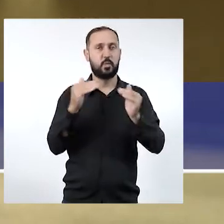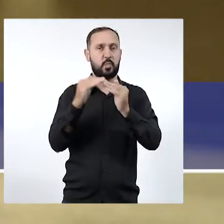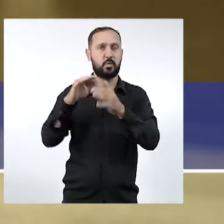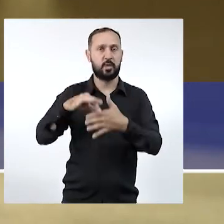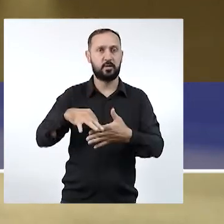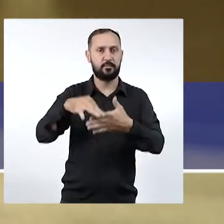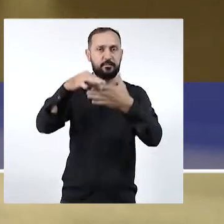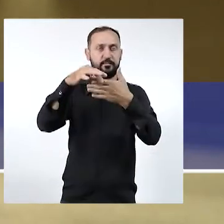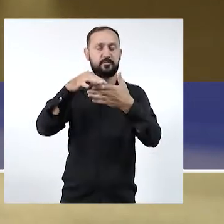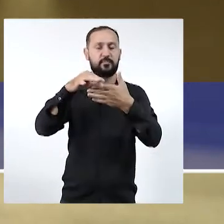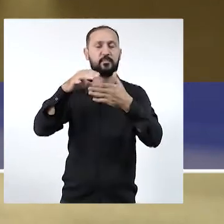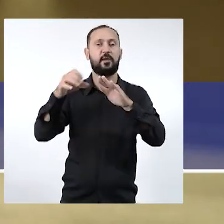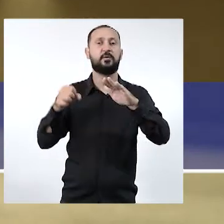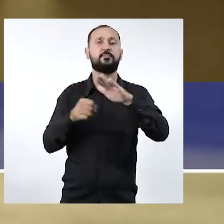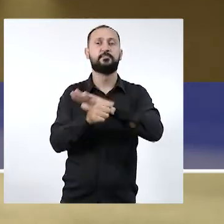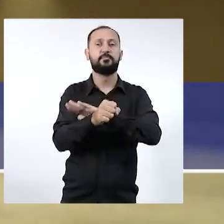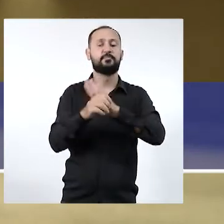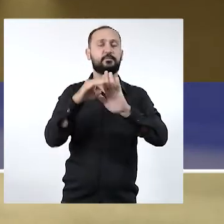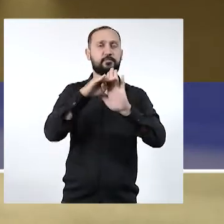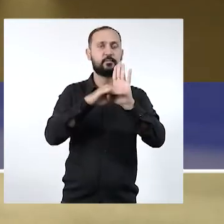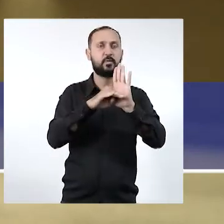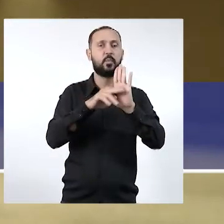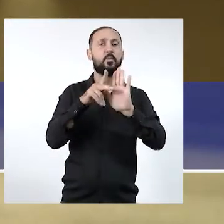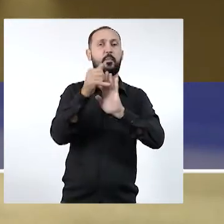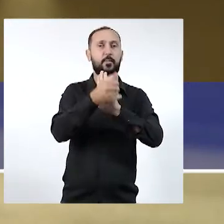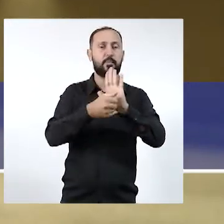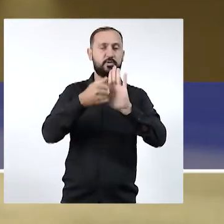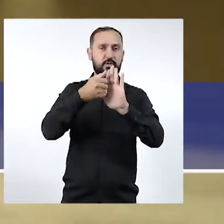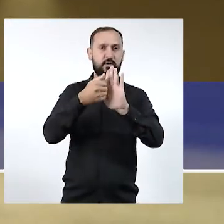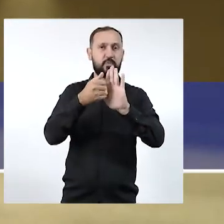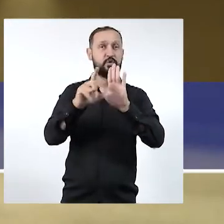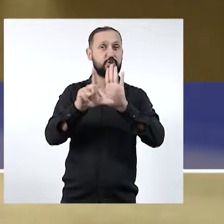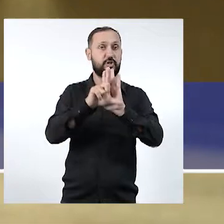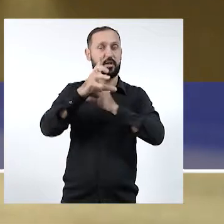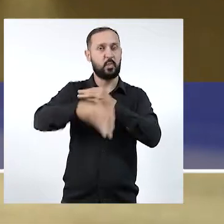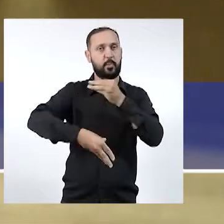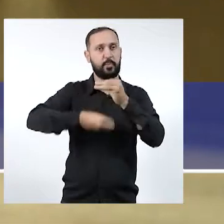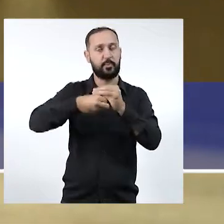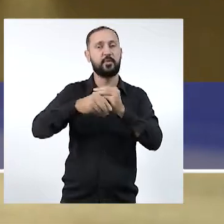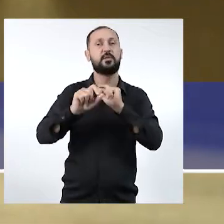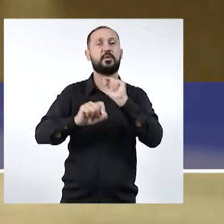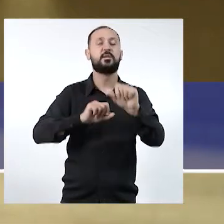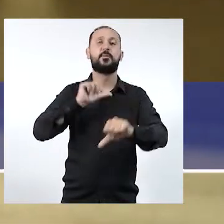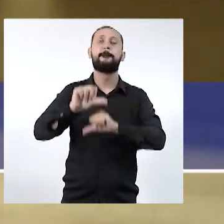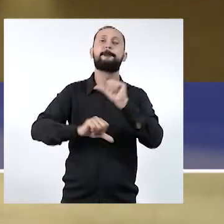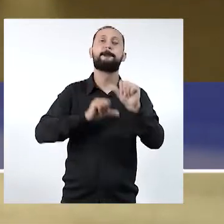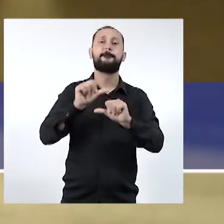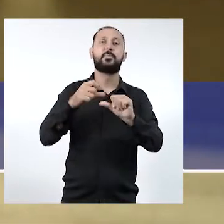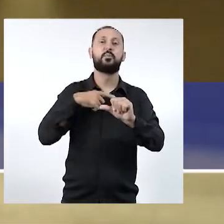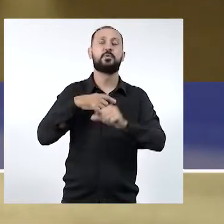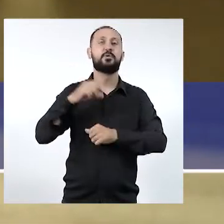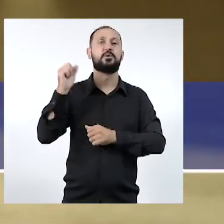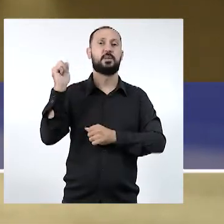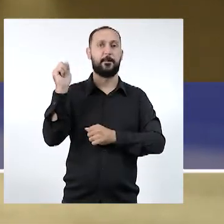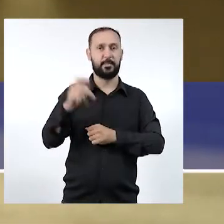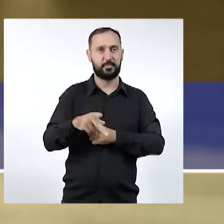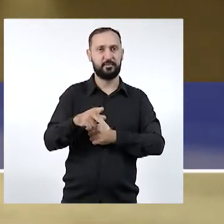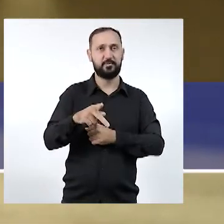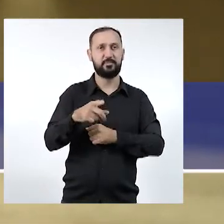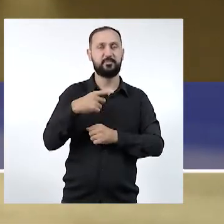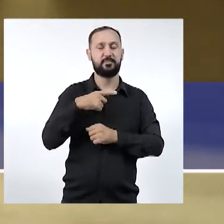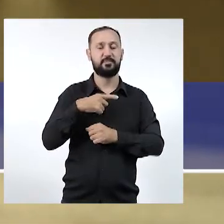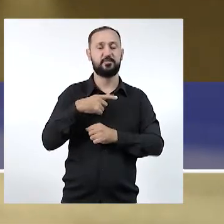reunião, por acordo de lideranças, foi inserido na pauta o projeto de lei complementar, que trata de alterações